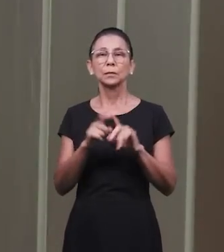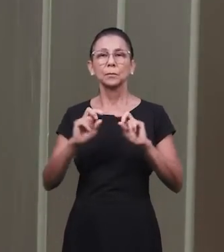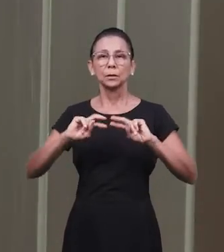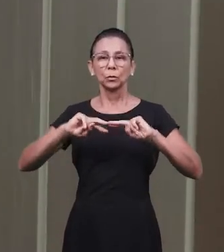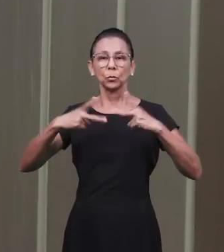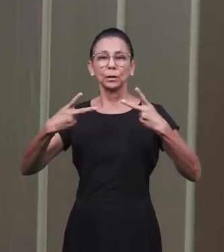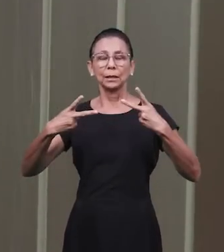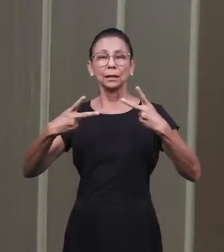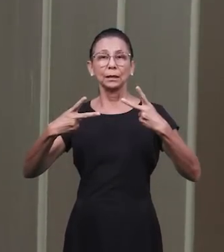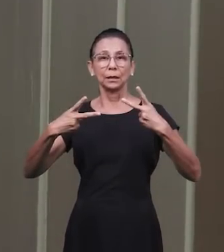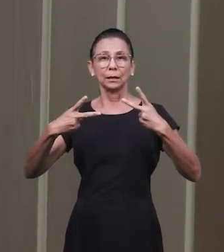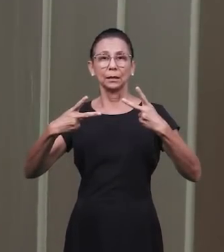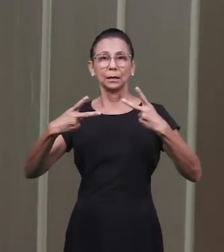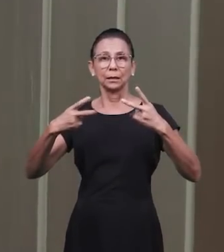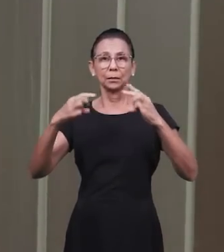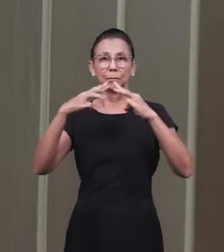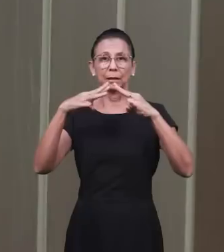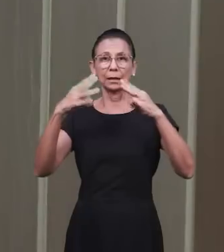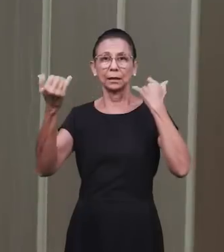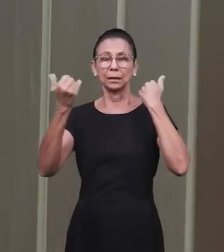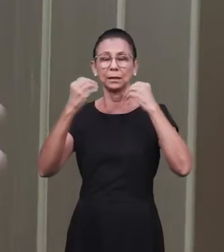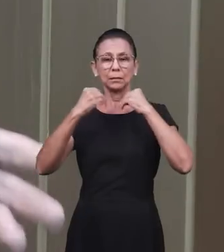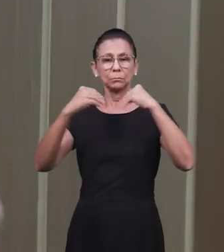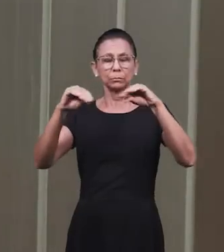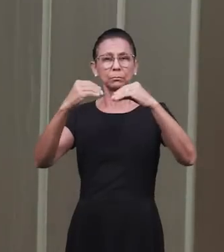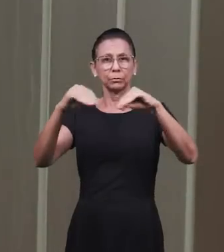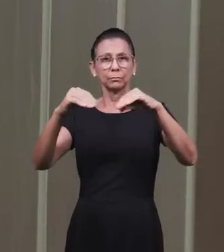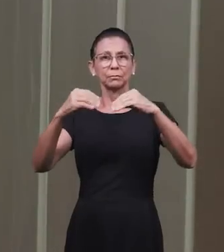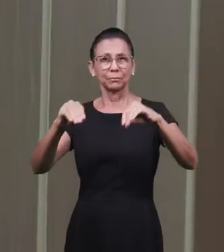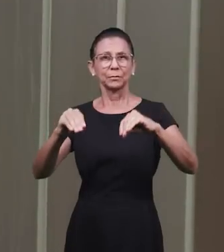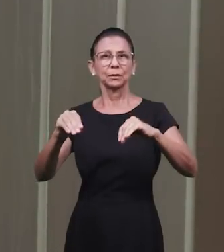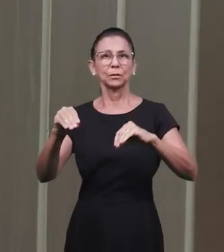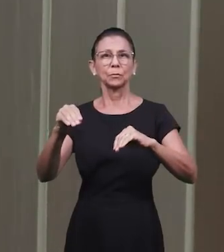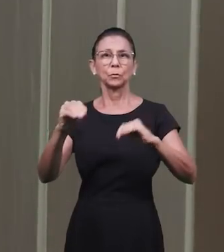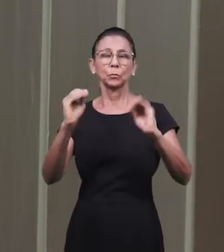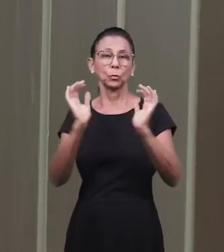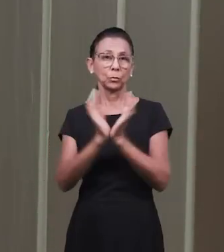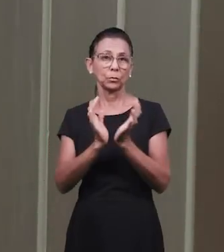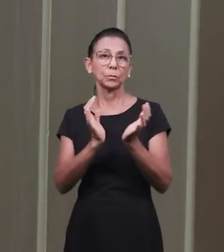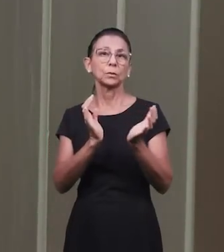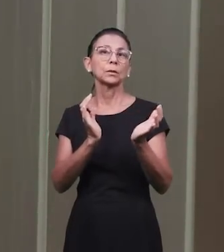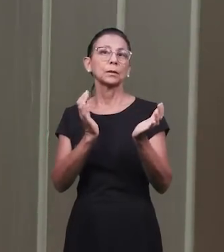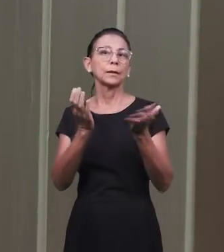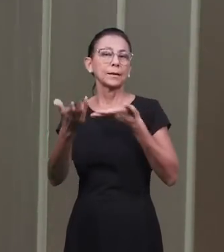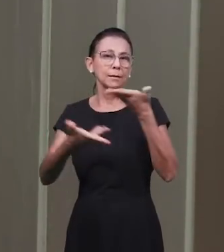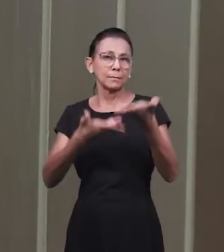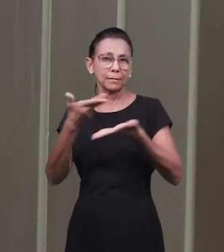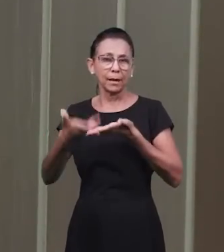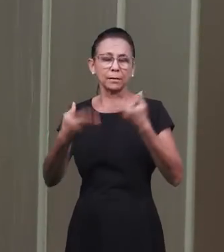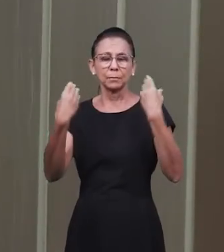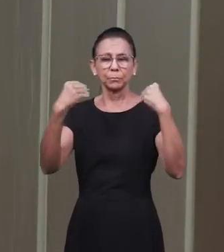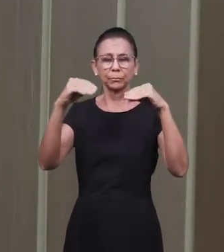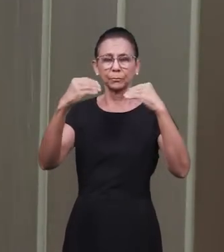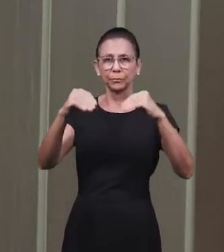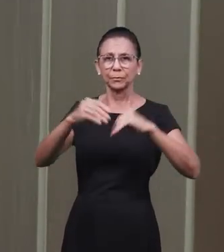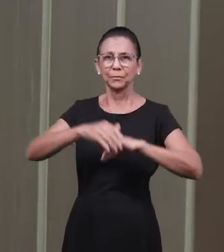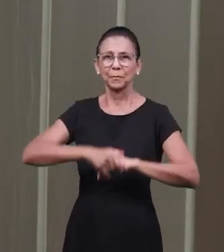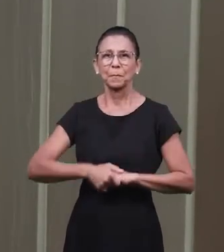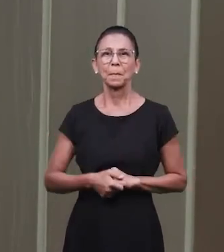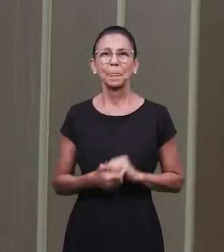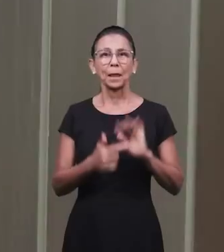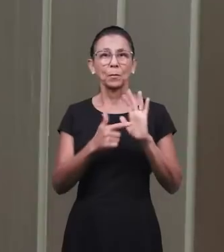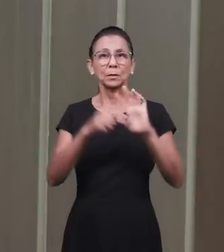do Manaí News nos grupos de assistência, que os irmãos possam estar divulgando, né, o que o Senhor tem operado em nosso